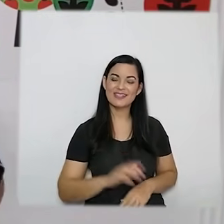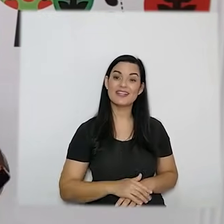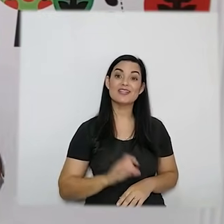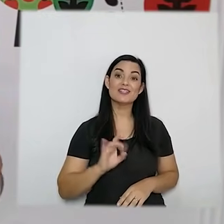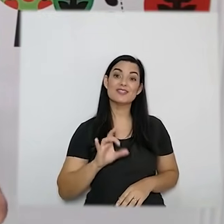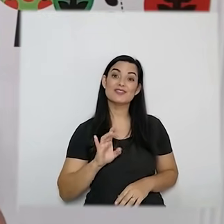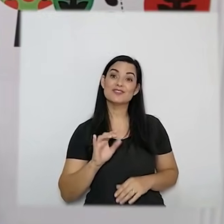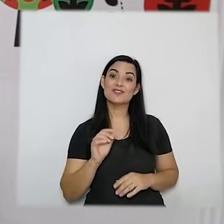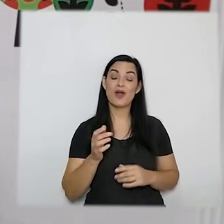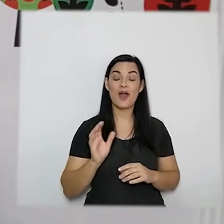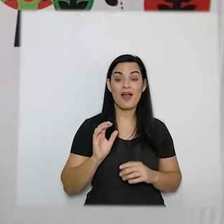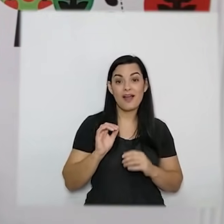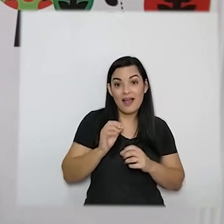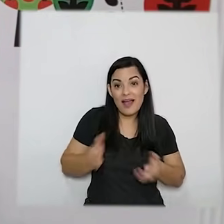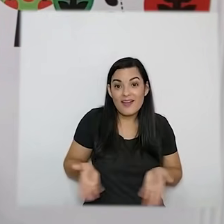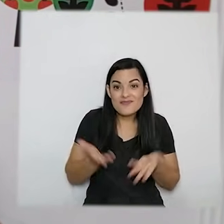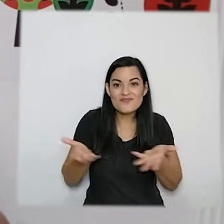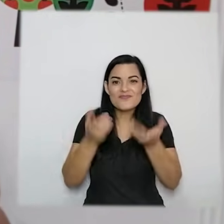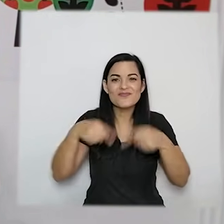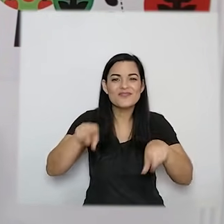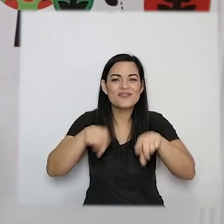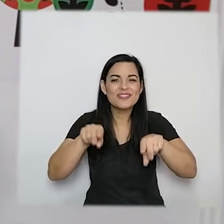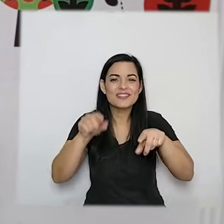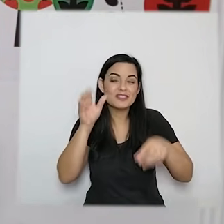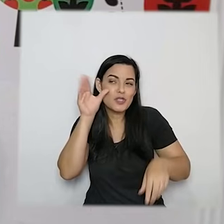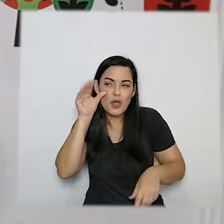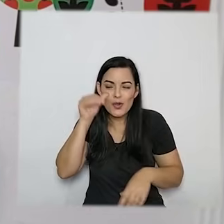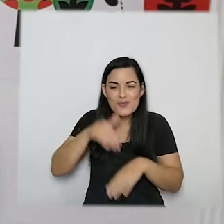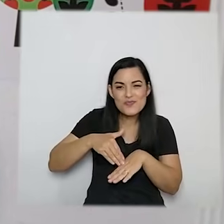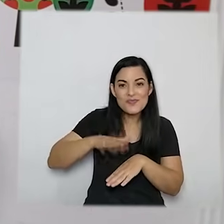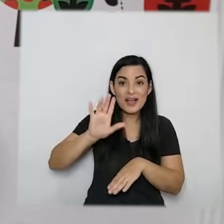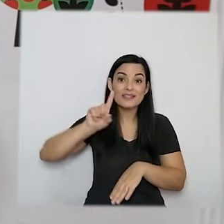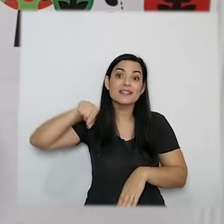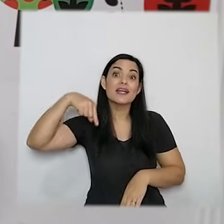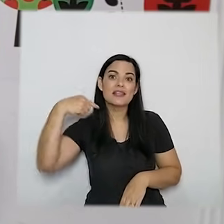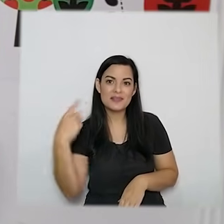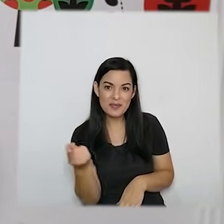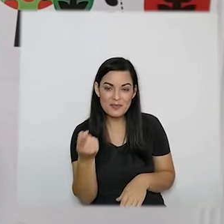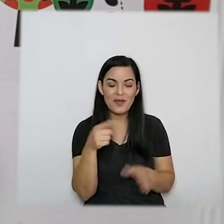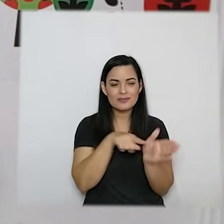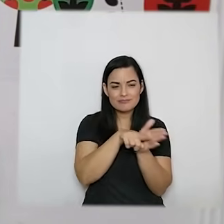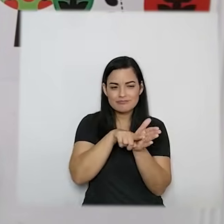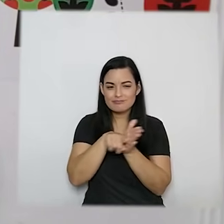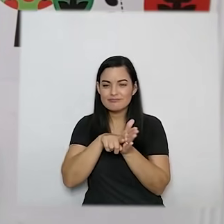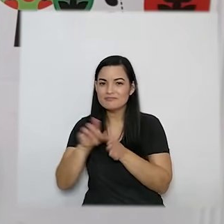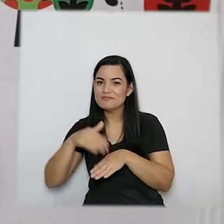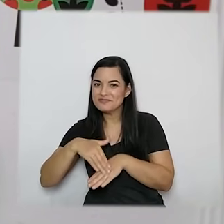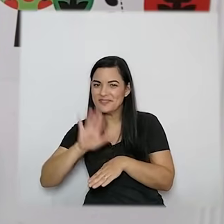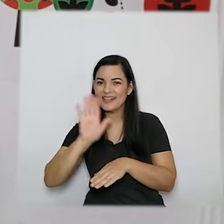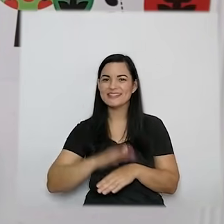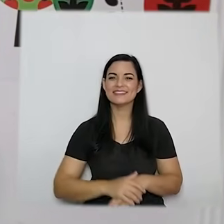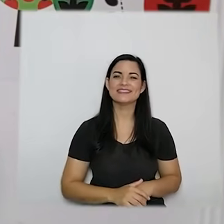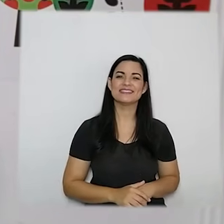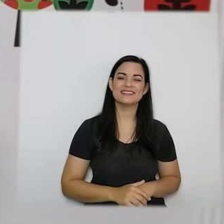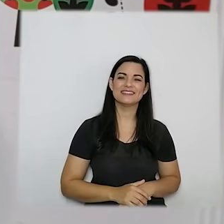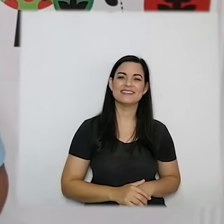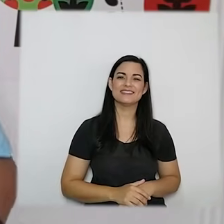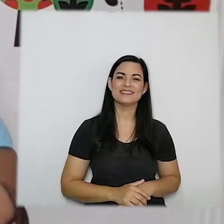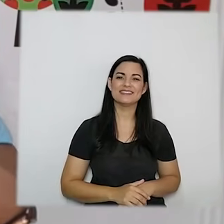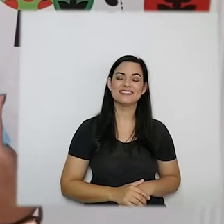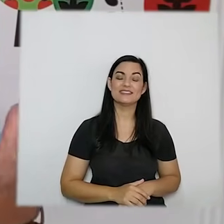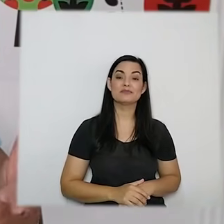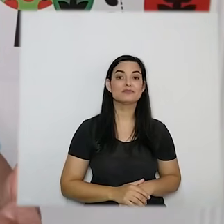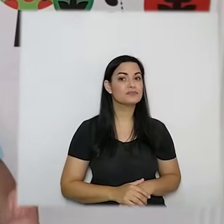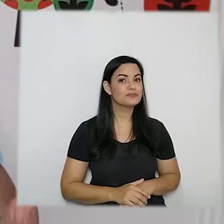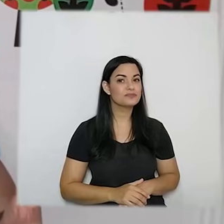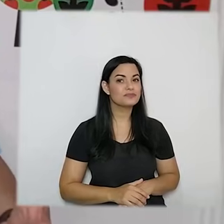só estou despertando a sua curiosidade para que depois você possa descobrir essas palavras.